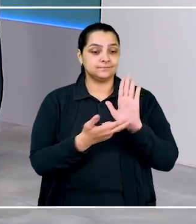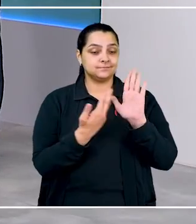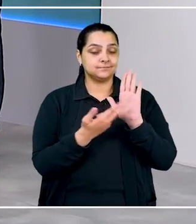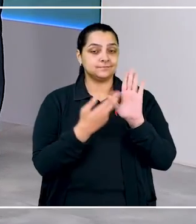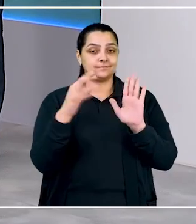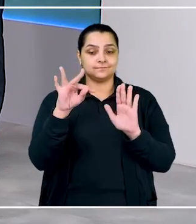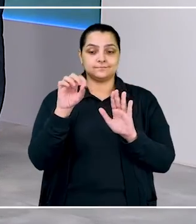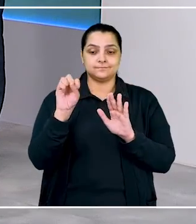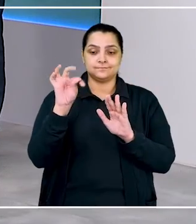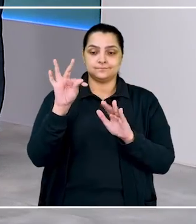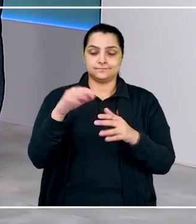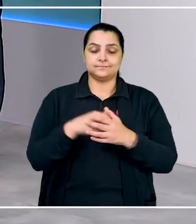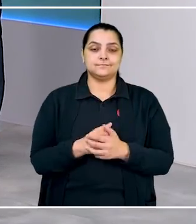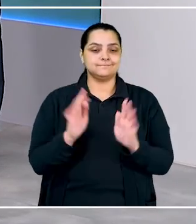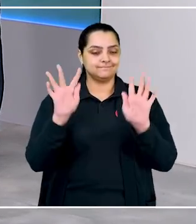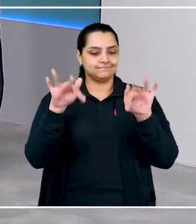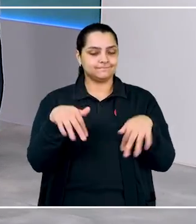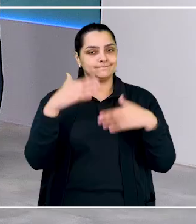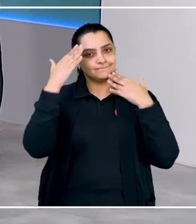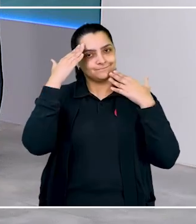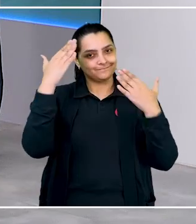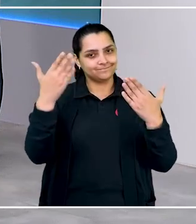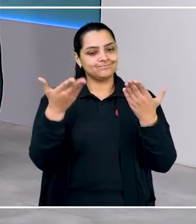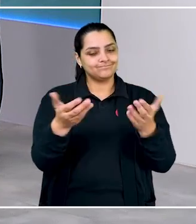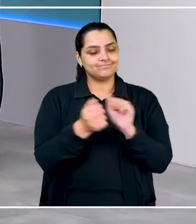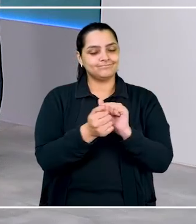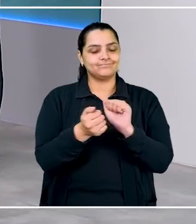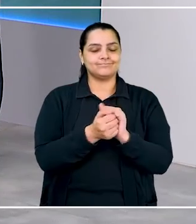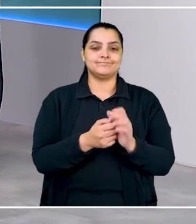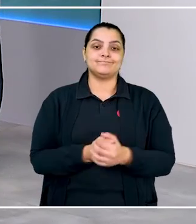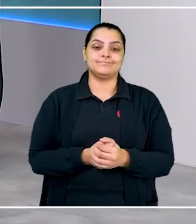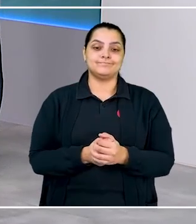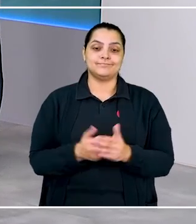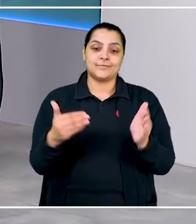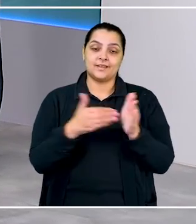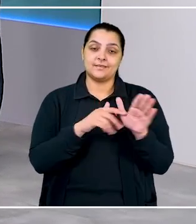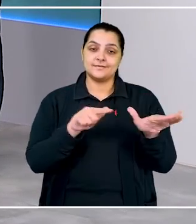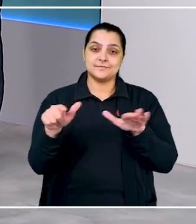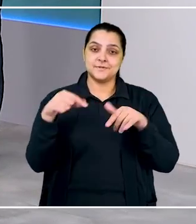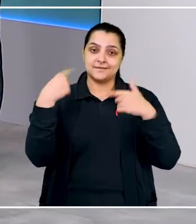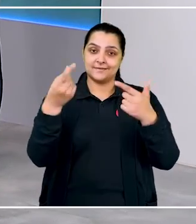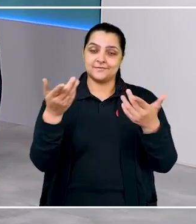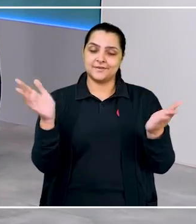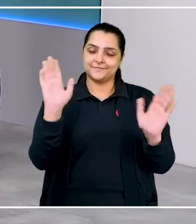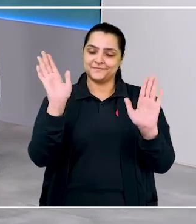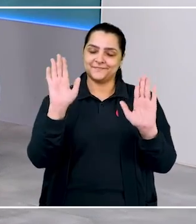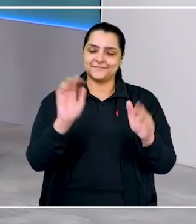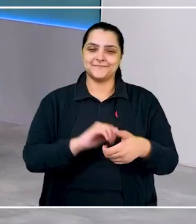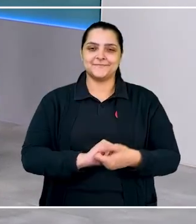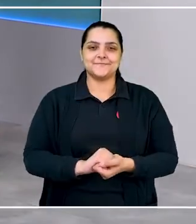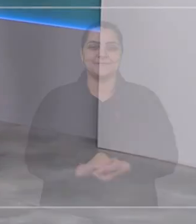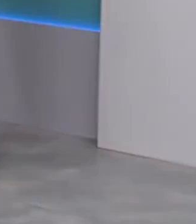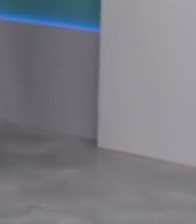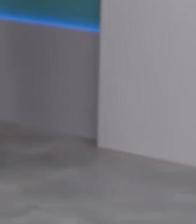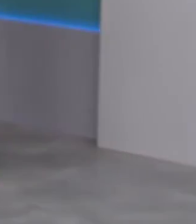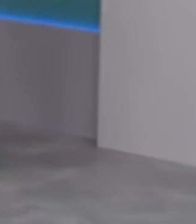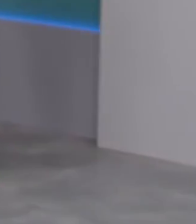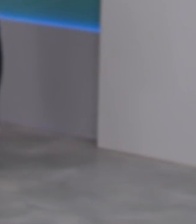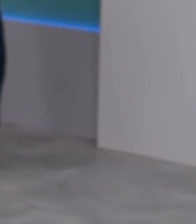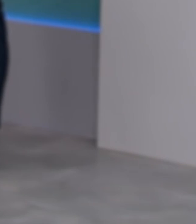O Revista TST desta semana fica por aqui. Muito obrigada pela companhia. A gente se encontra na semana que vem. Tchau!